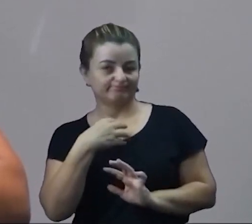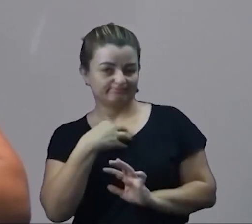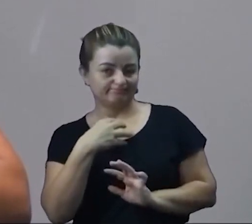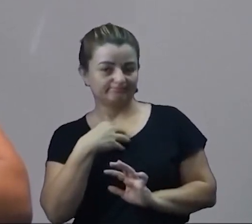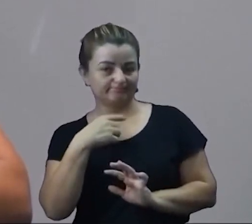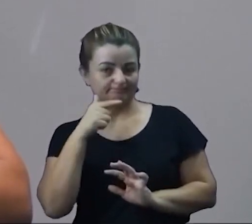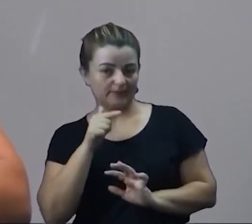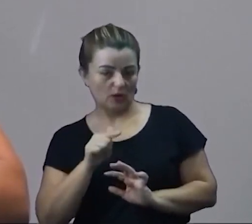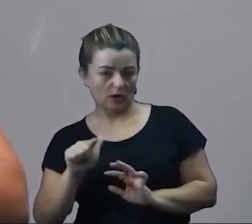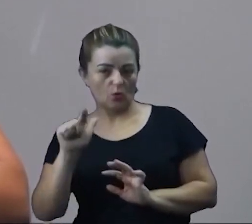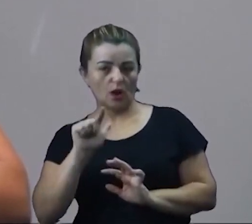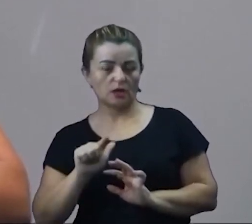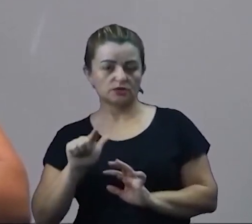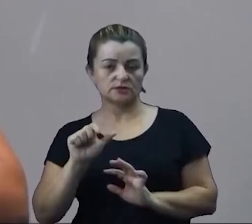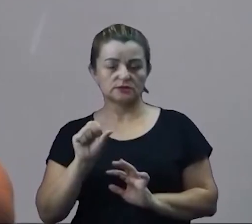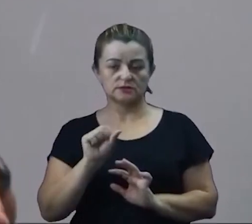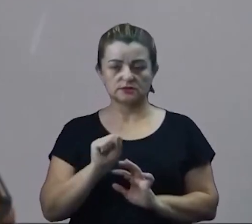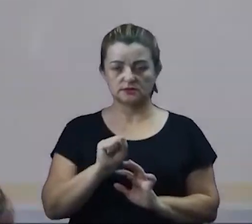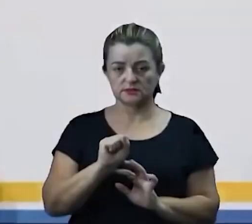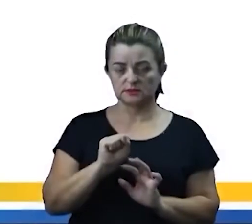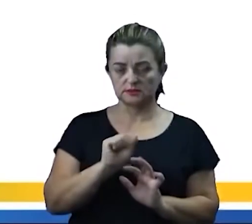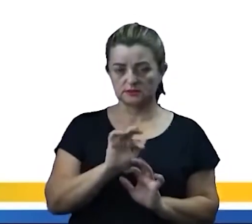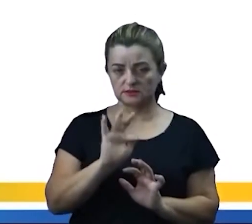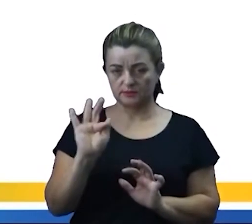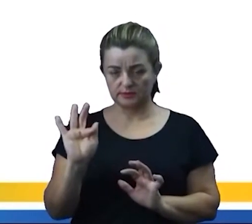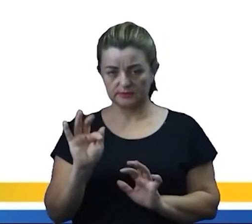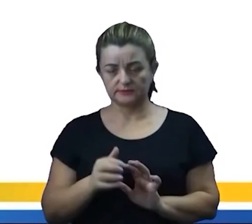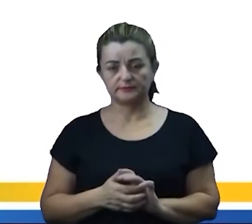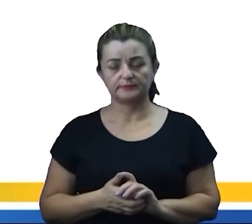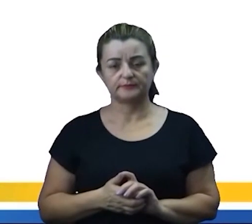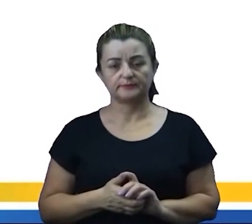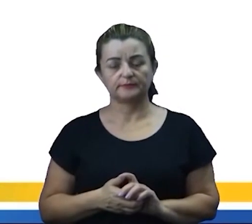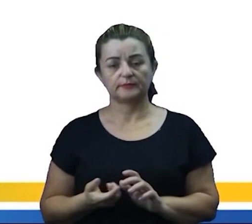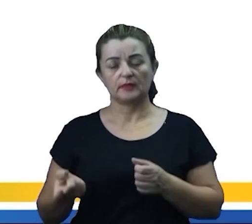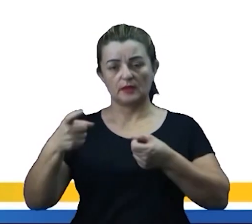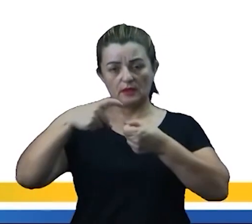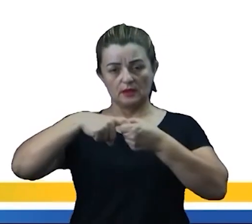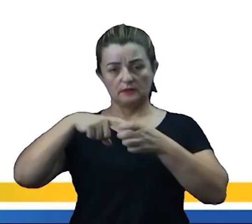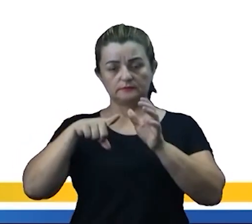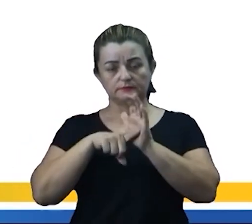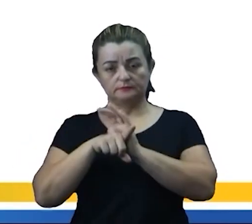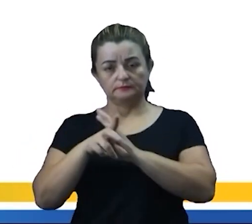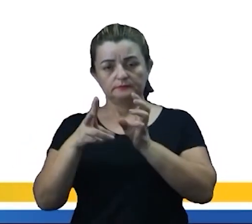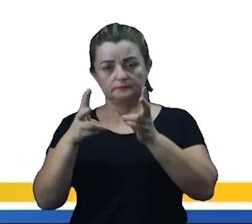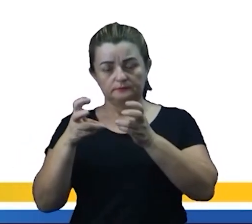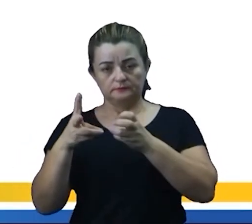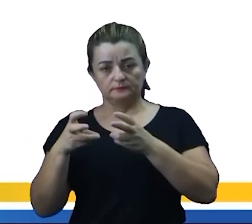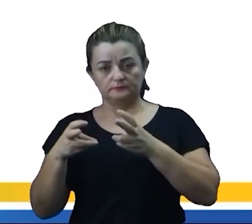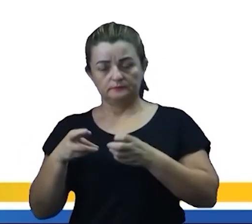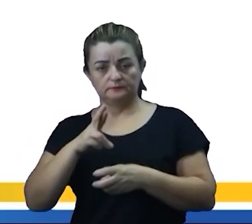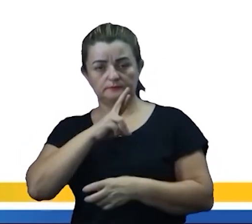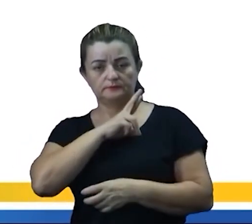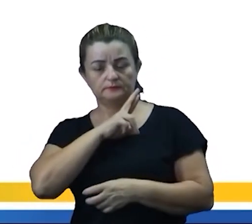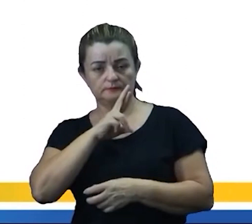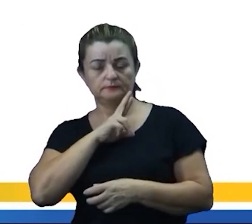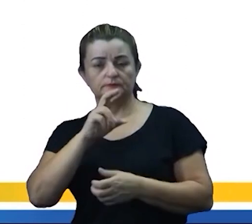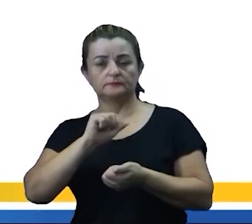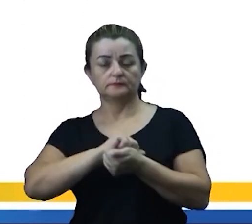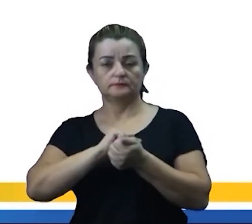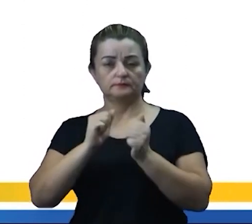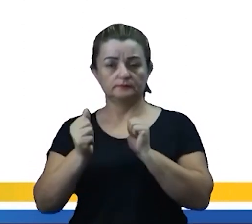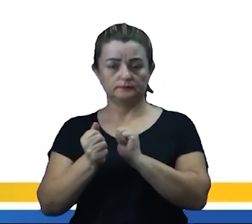linguagem simples, tá bom? Então, voltando aqui na nossa questão, nós vamos observar que a resposta que mais se